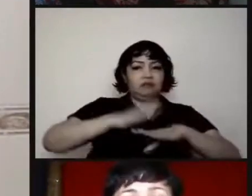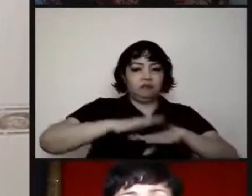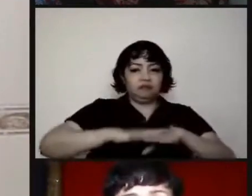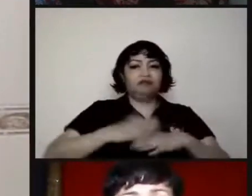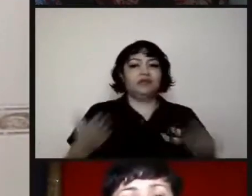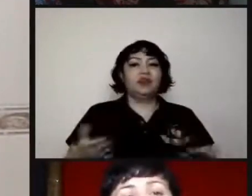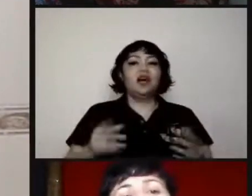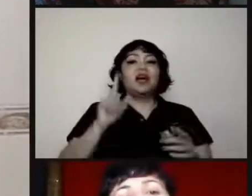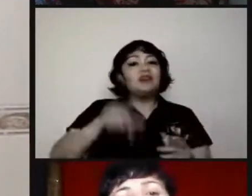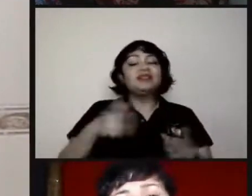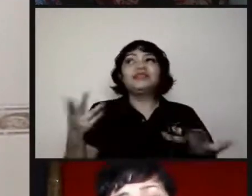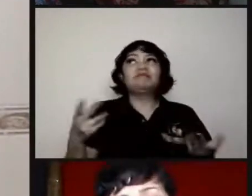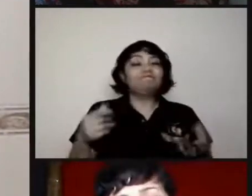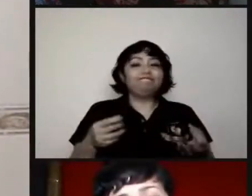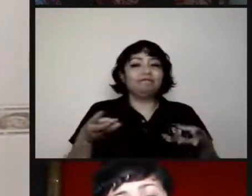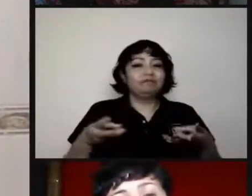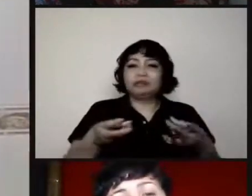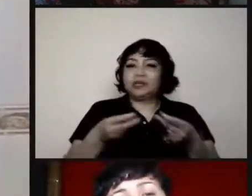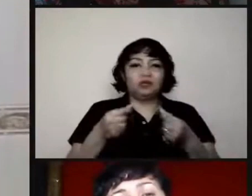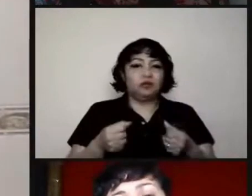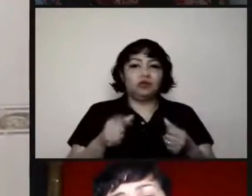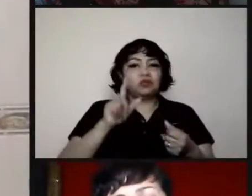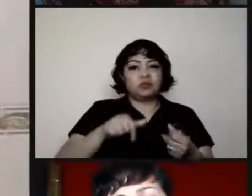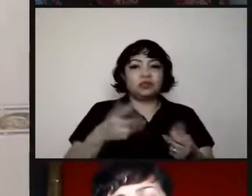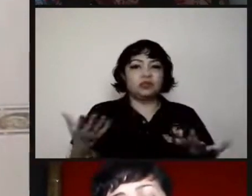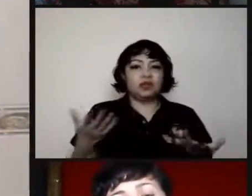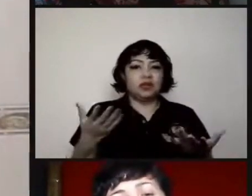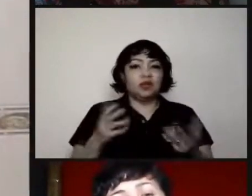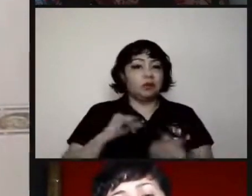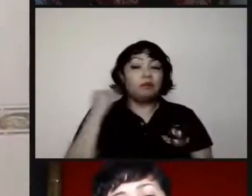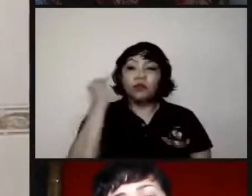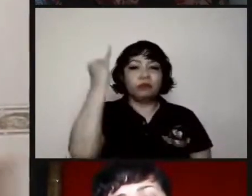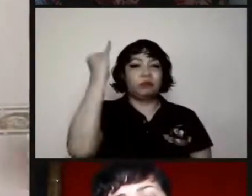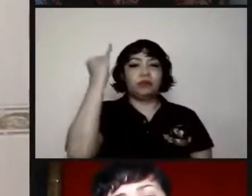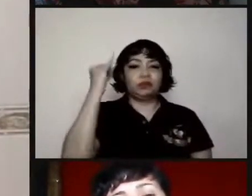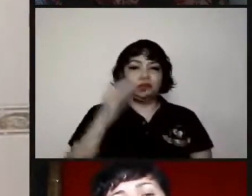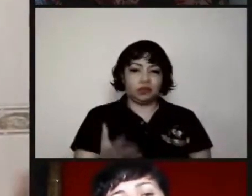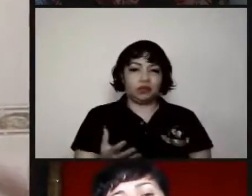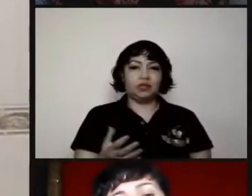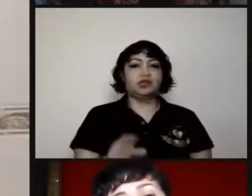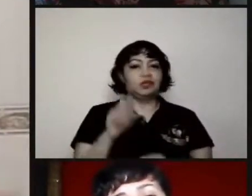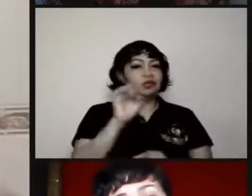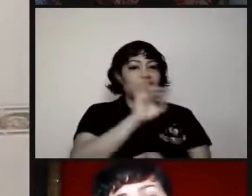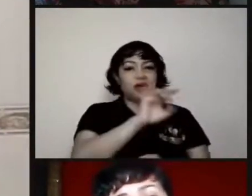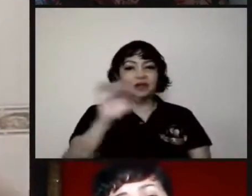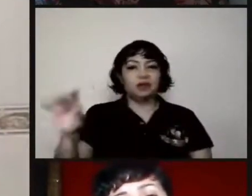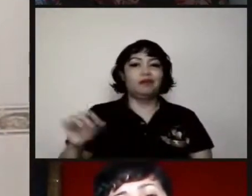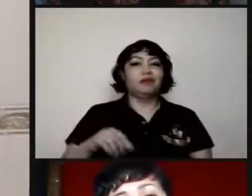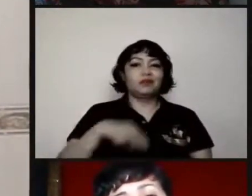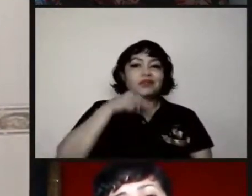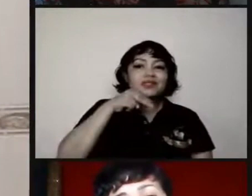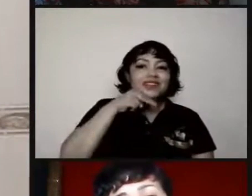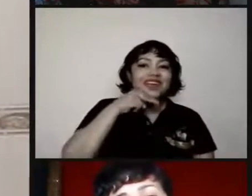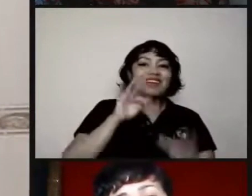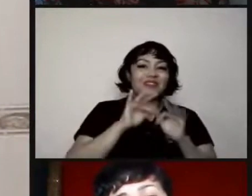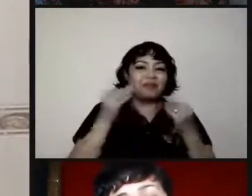momento histórico assim, para esses alunos que vão ter, para os seus netos, né? A sua família